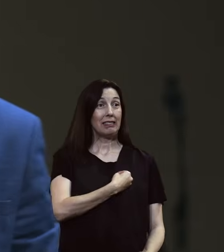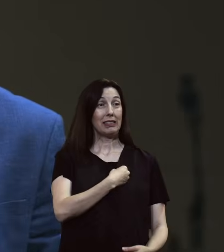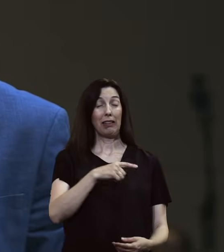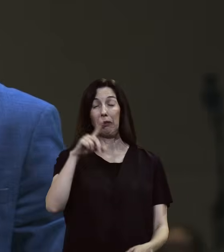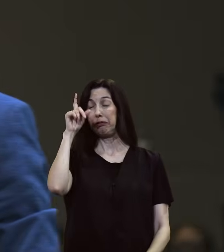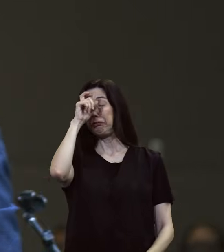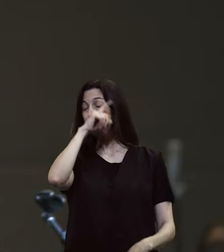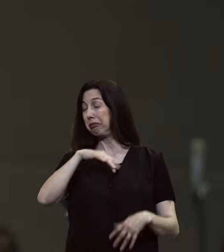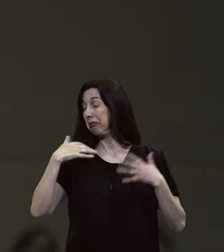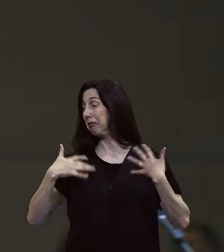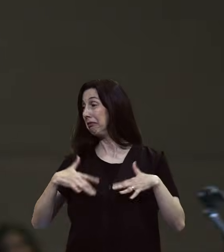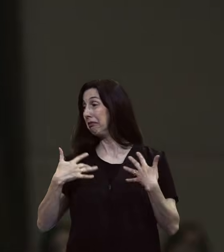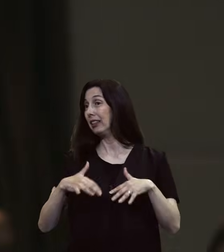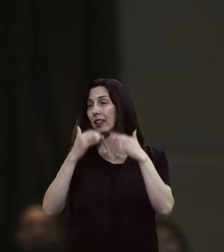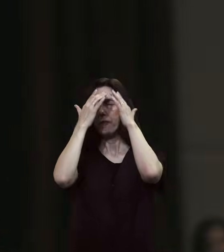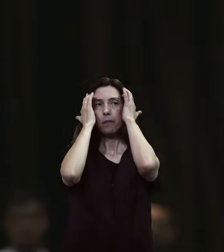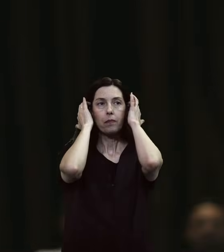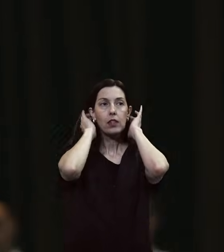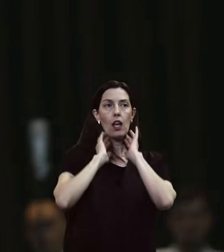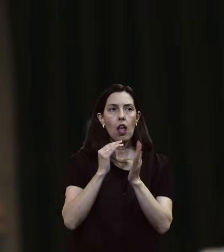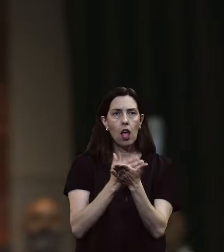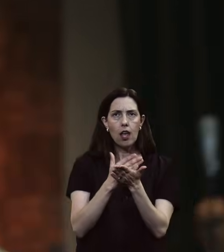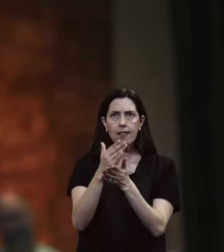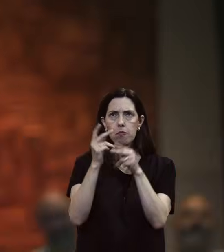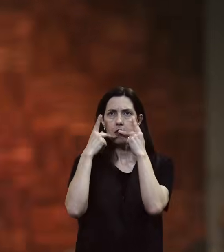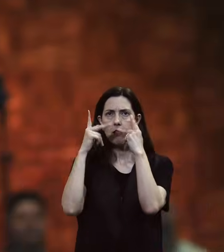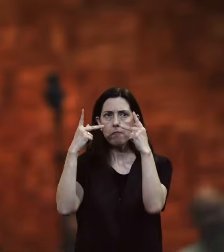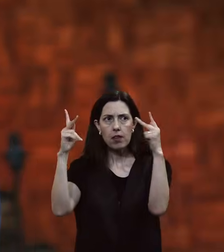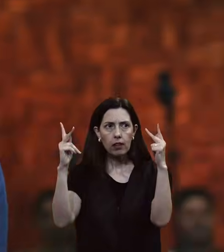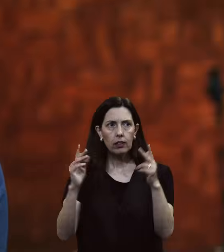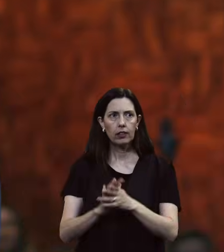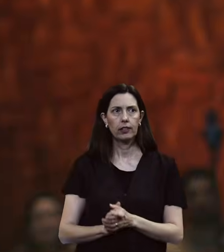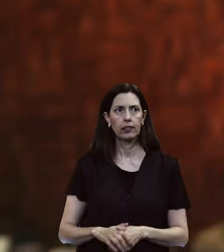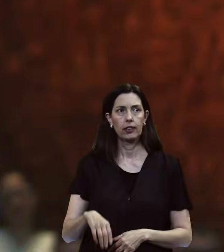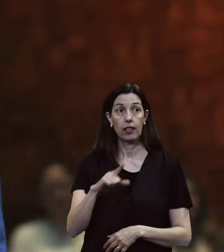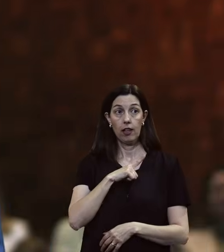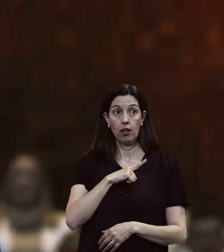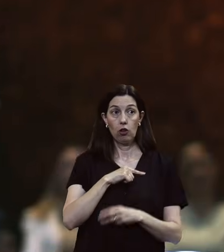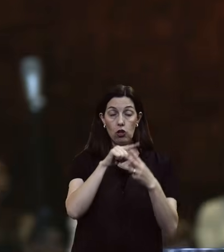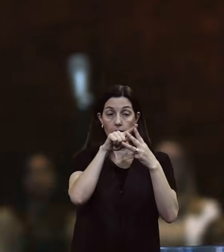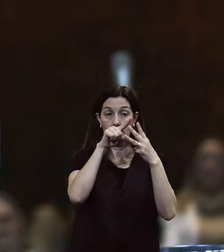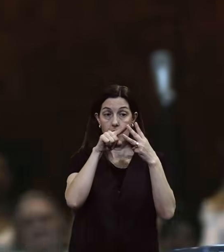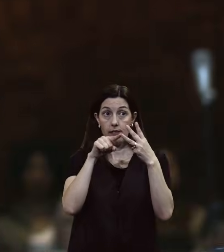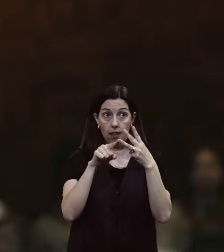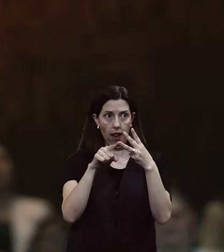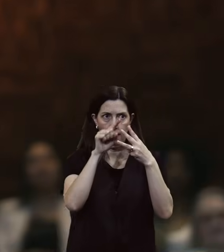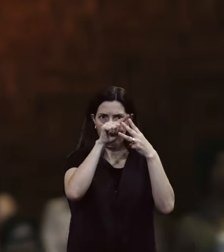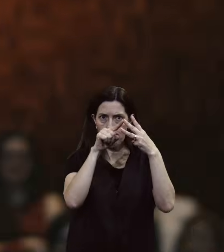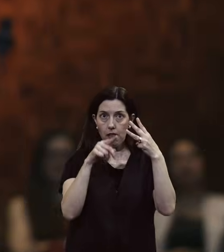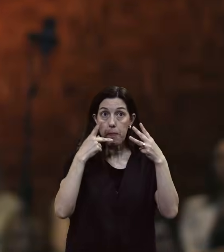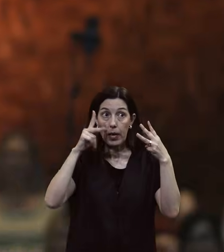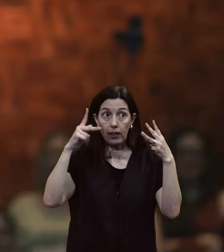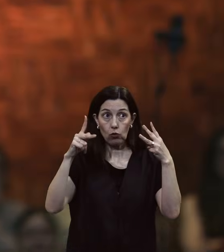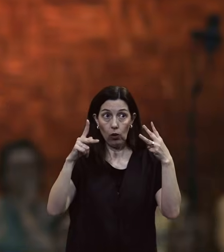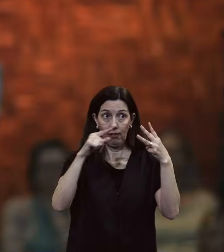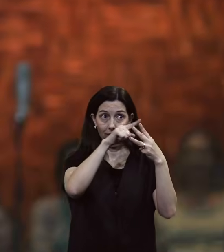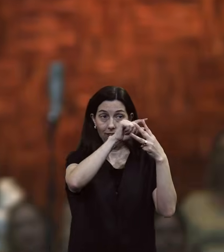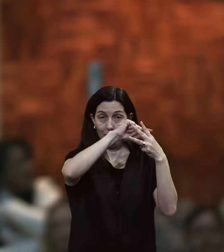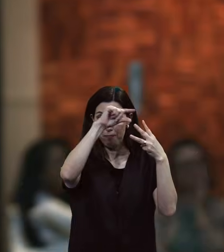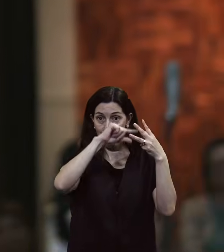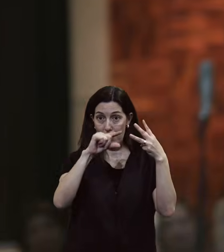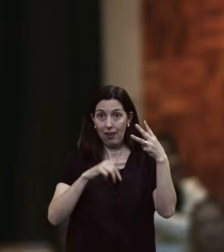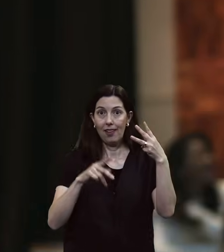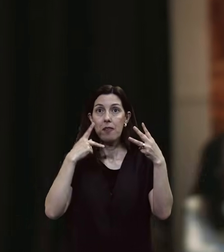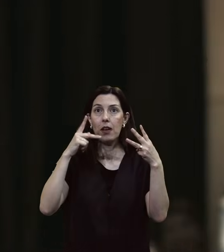lembro que quando eu comecei a pregar, eu tinha 3 sermões, só 3. E